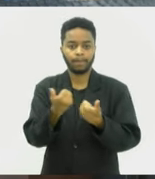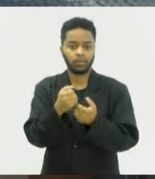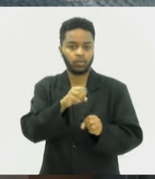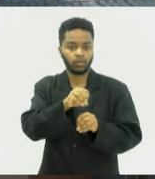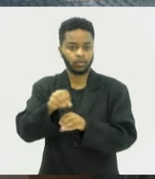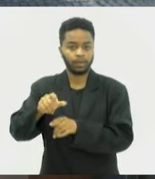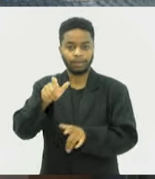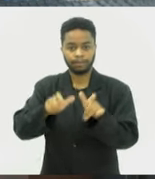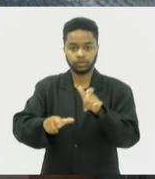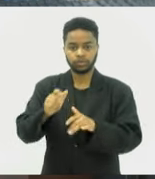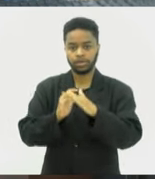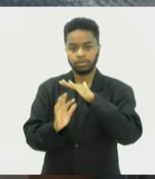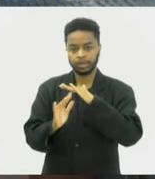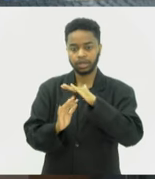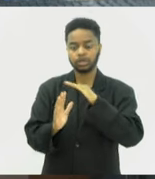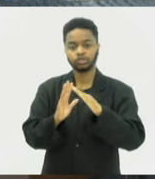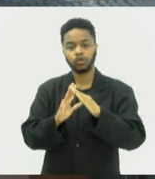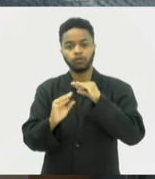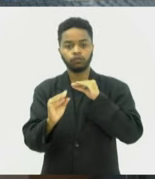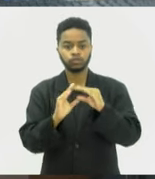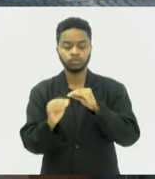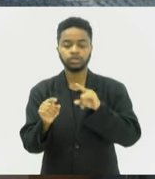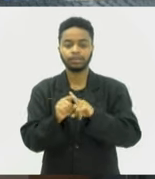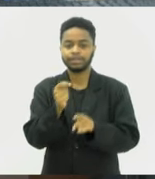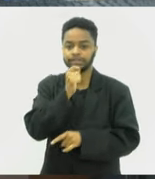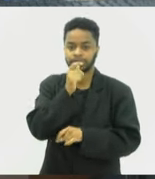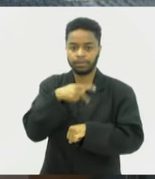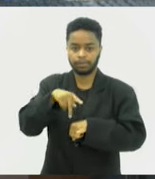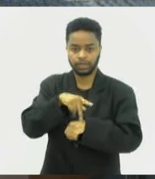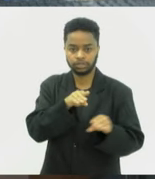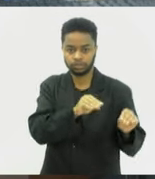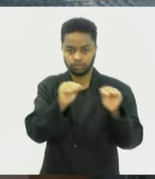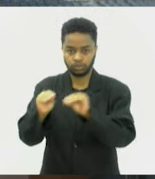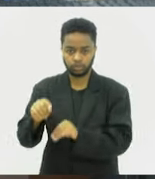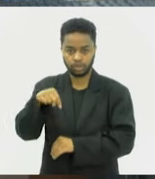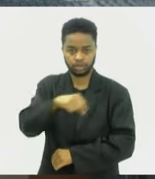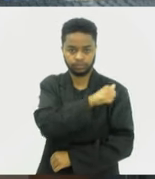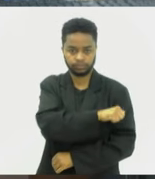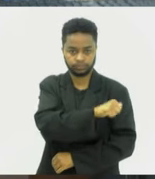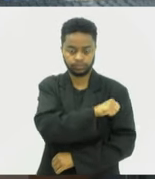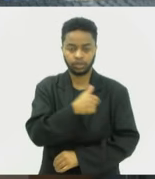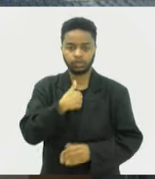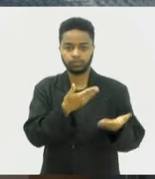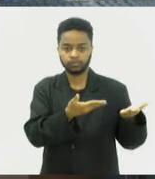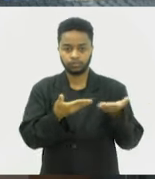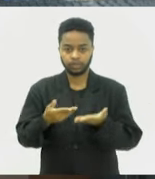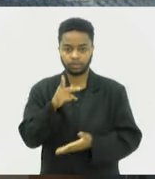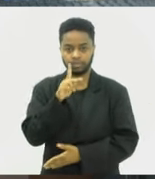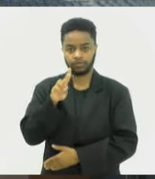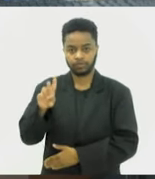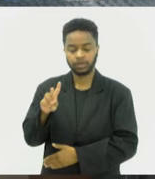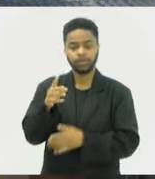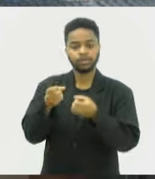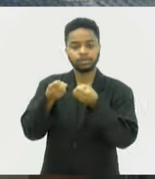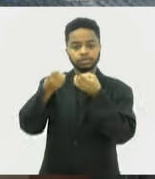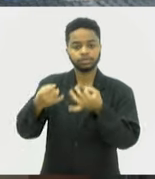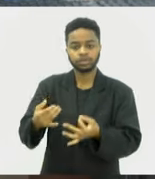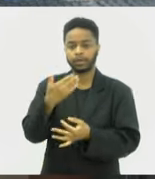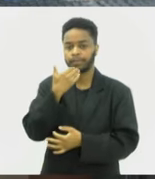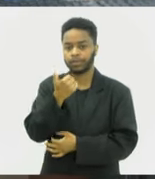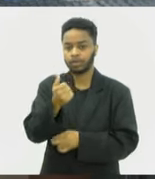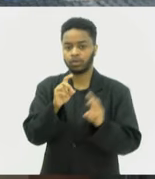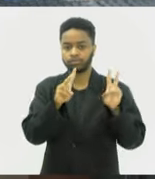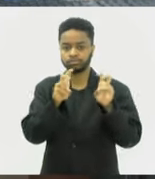imigrantes, refugiados e apátridas que vivem na cidade. Eu vou chamar o repórter Paulo Vitor Viviani para saber mais sobre